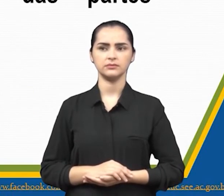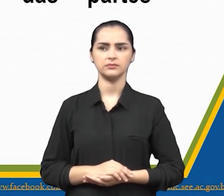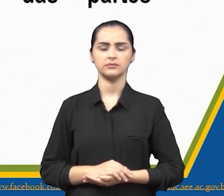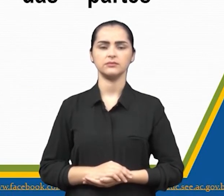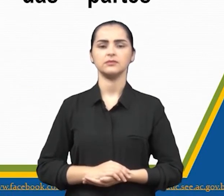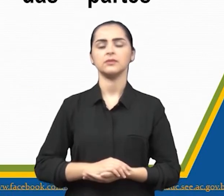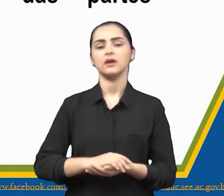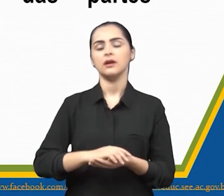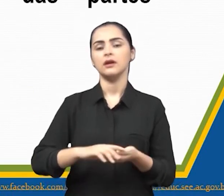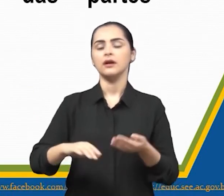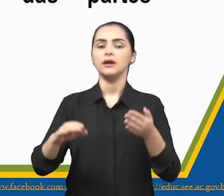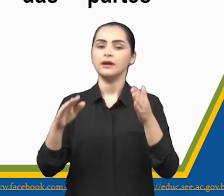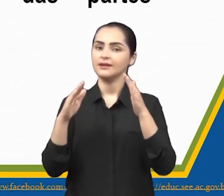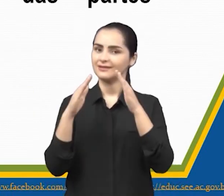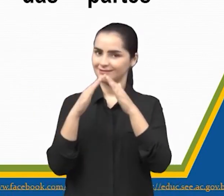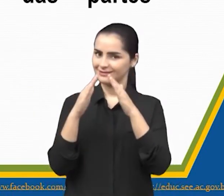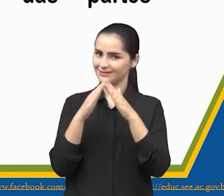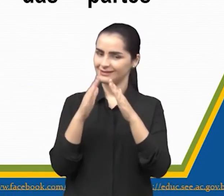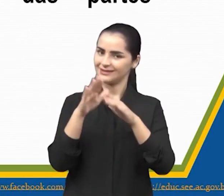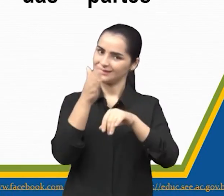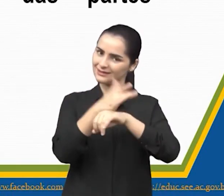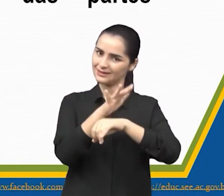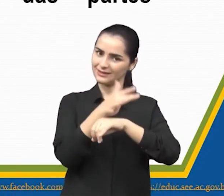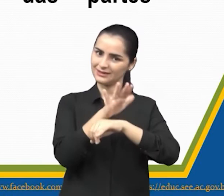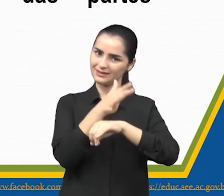Atividade de casa, vamos lá.